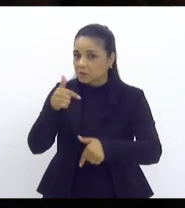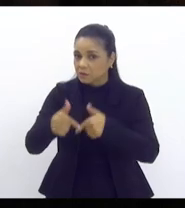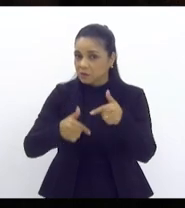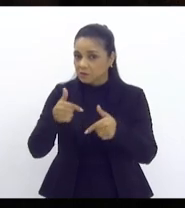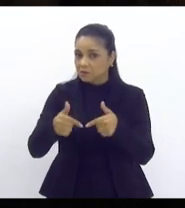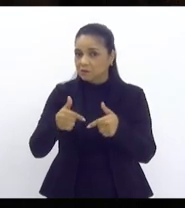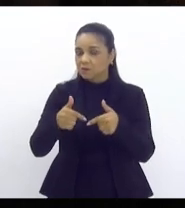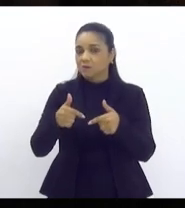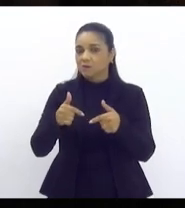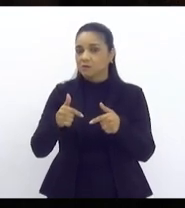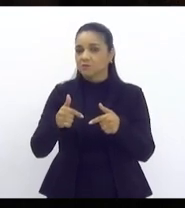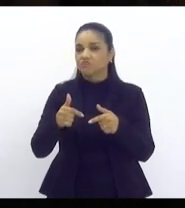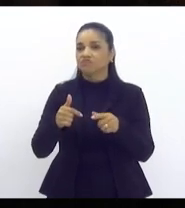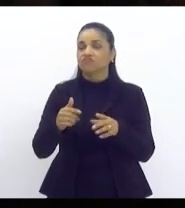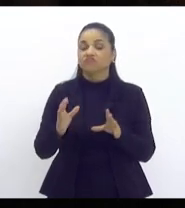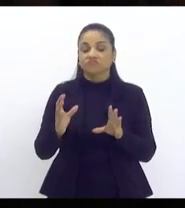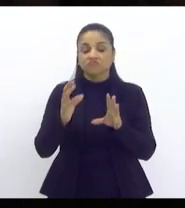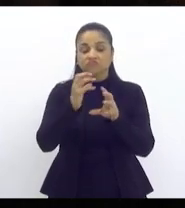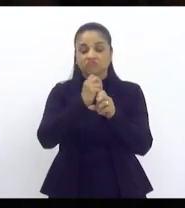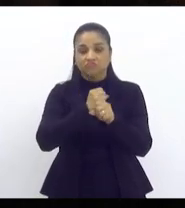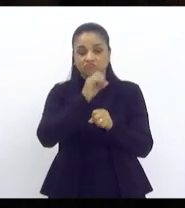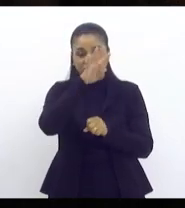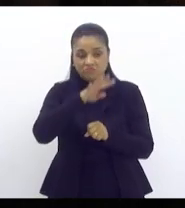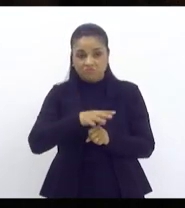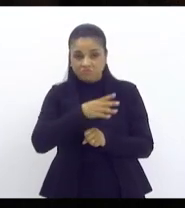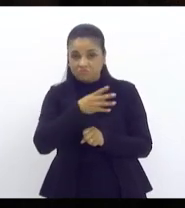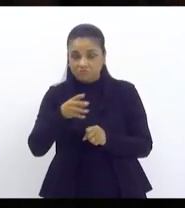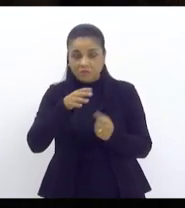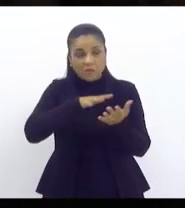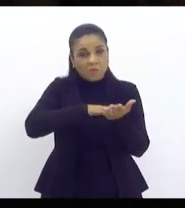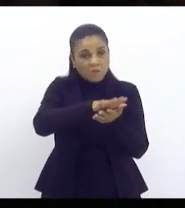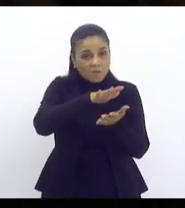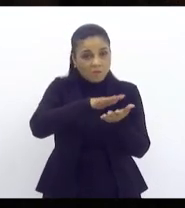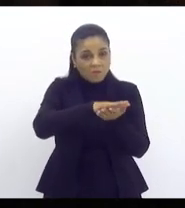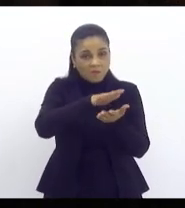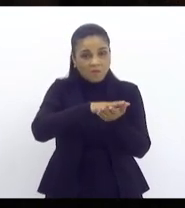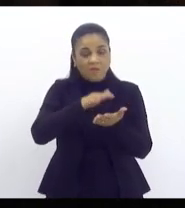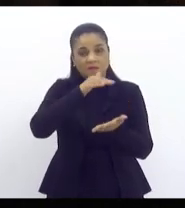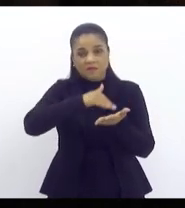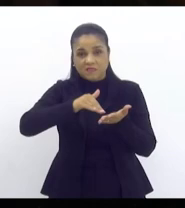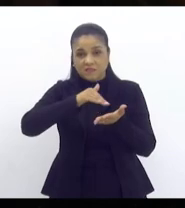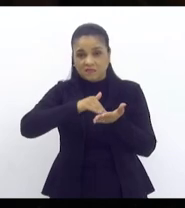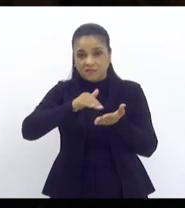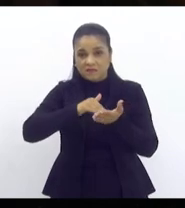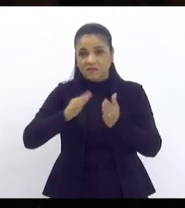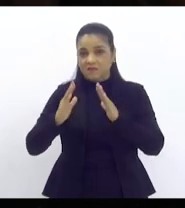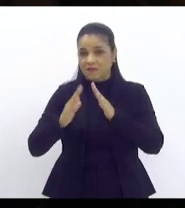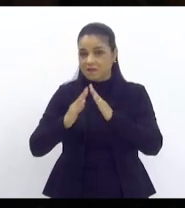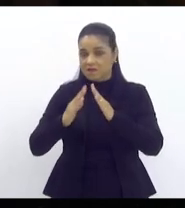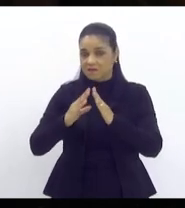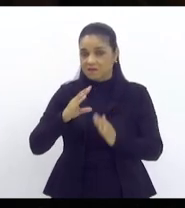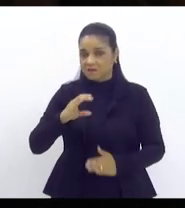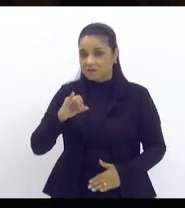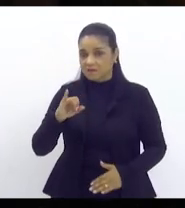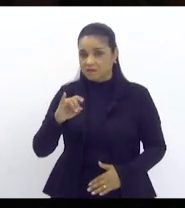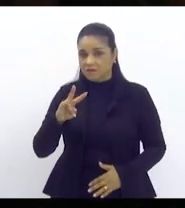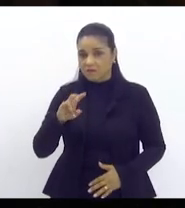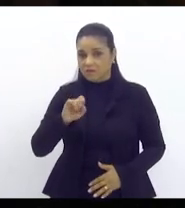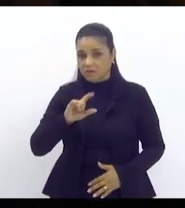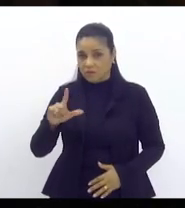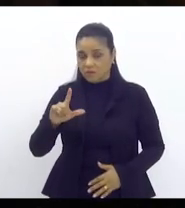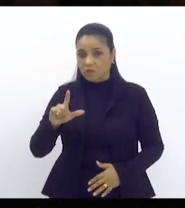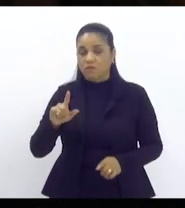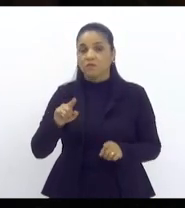consoante o caderno de encargos que é publicado pela Secretaria da Casa Civil, de uma